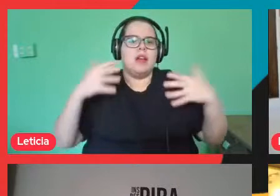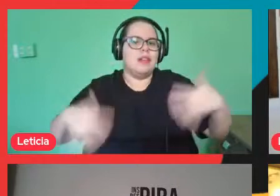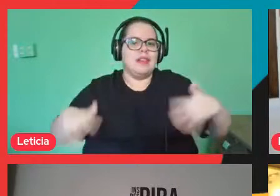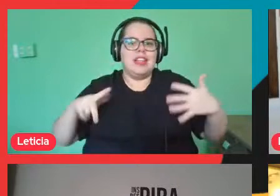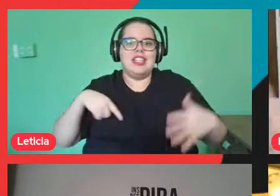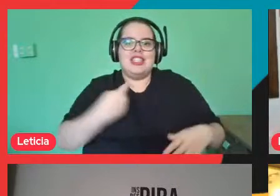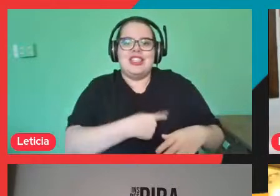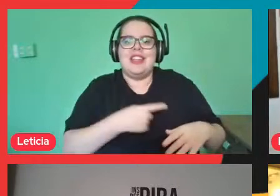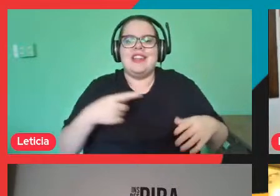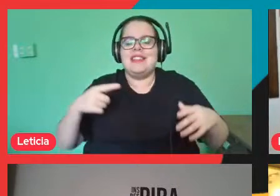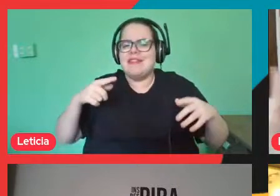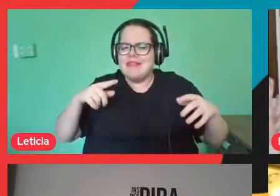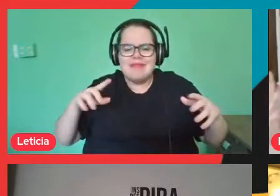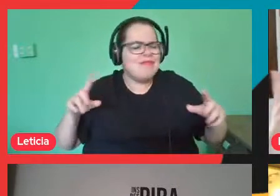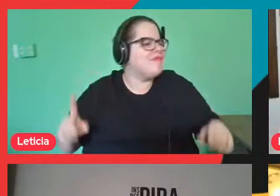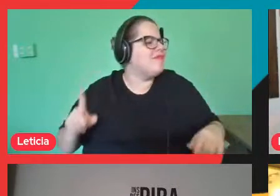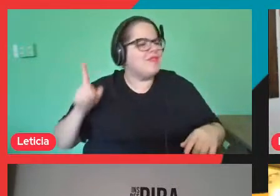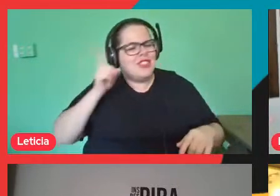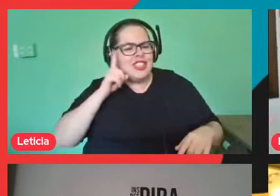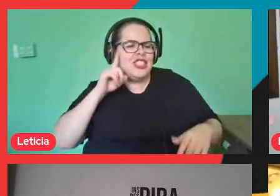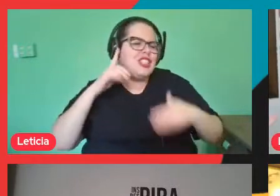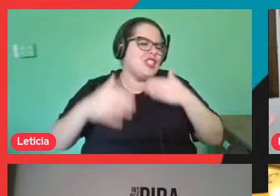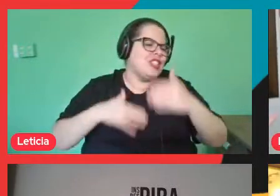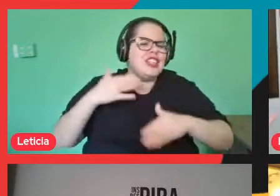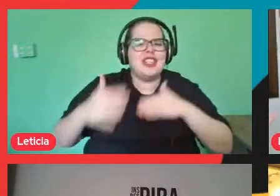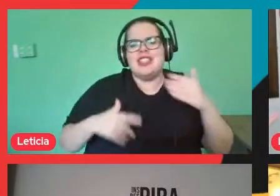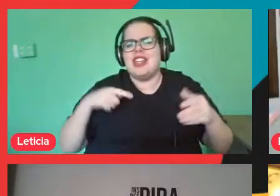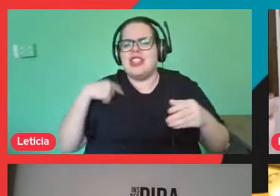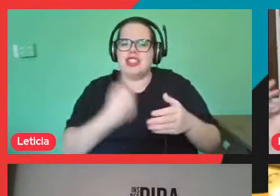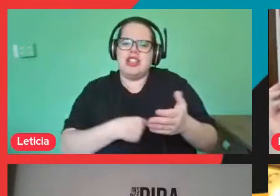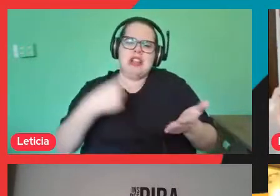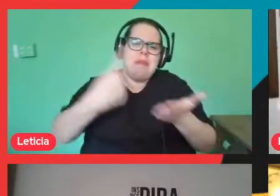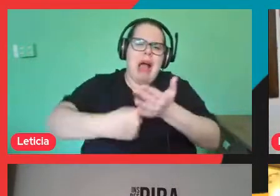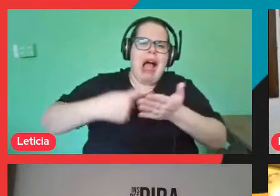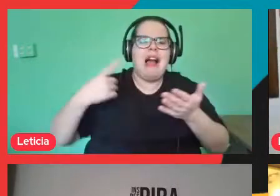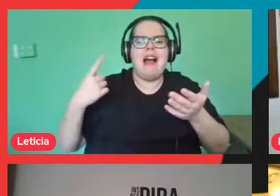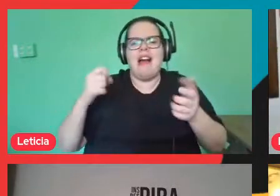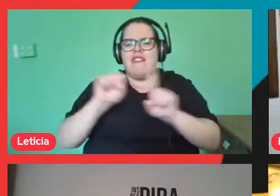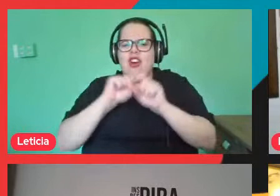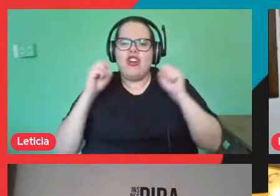E a gente lá no meio do nosso dia a dia e tal, e a gente marcava esses workshops,